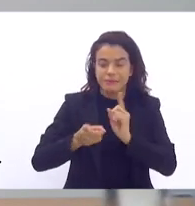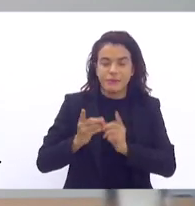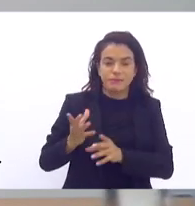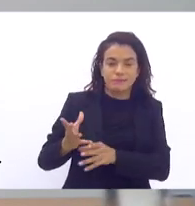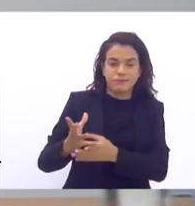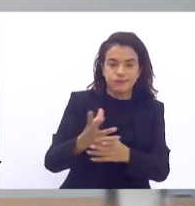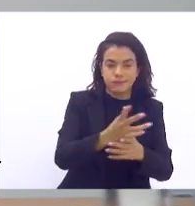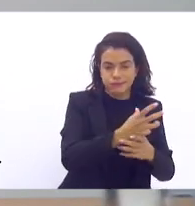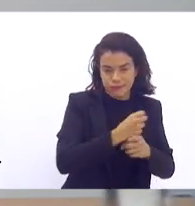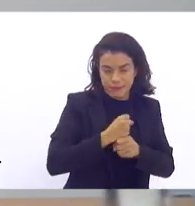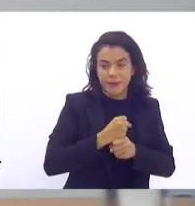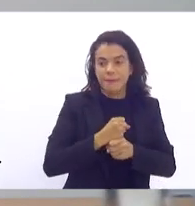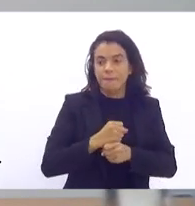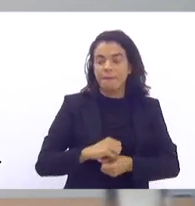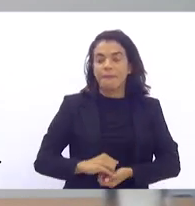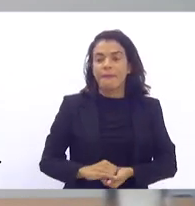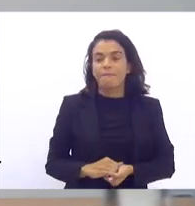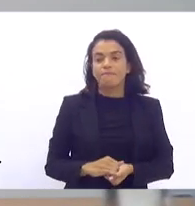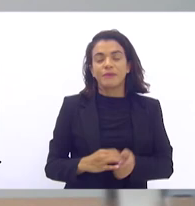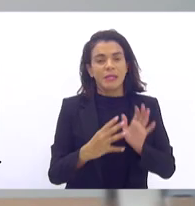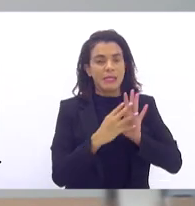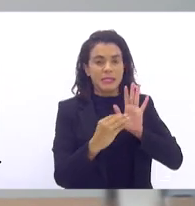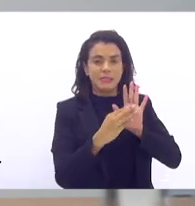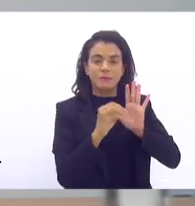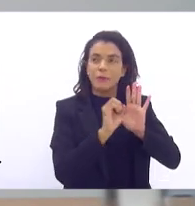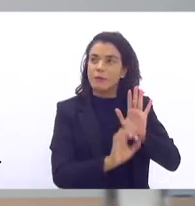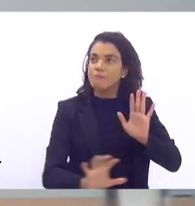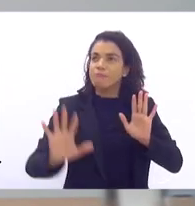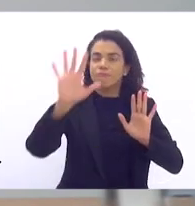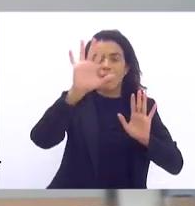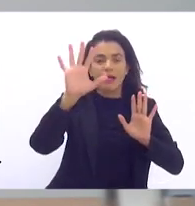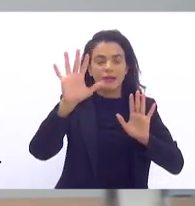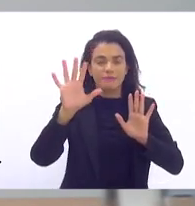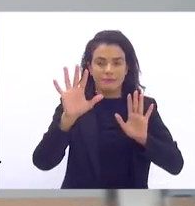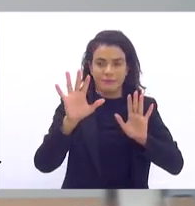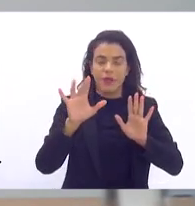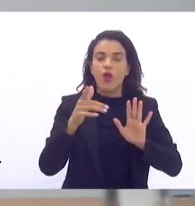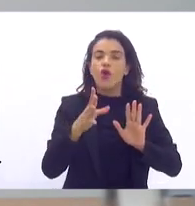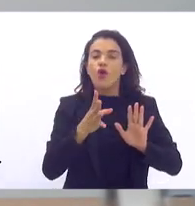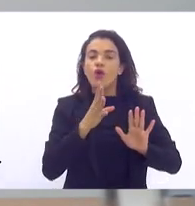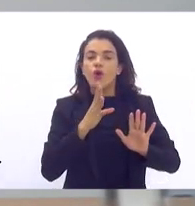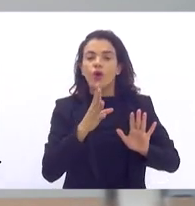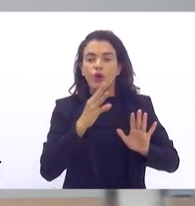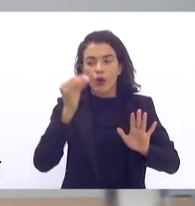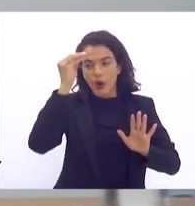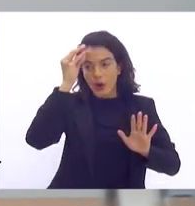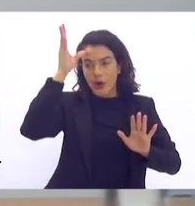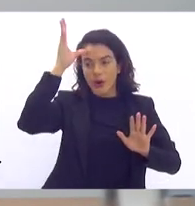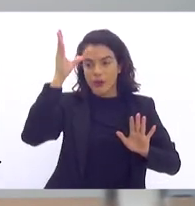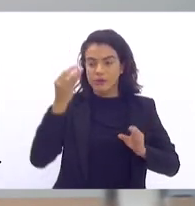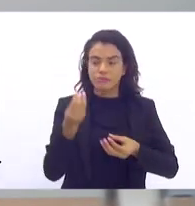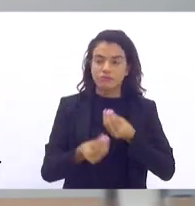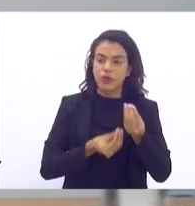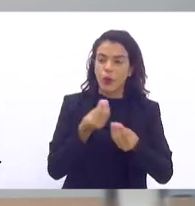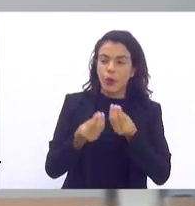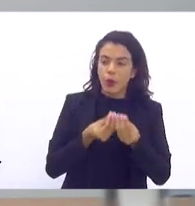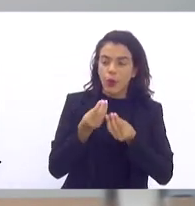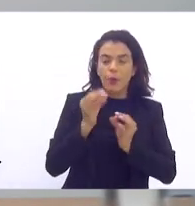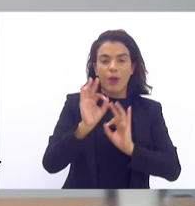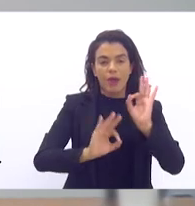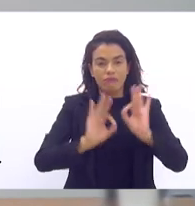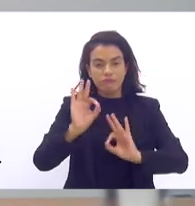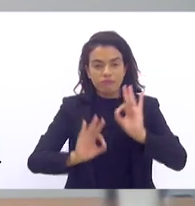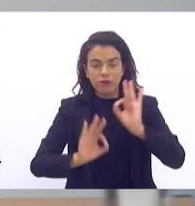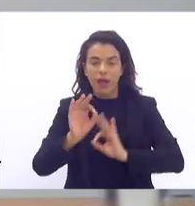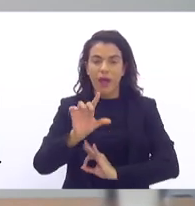trouxe esse modelo de seminário pelos Estados para as pessoas conhecerem a construção da